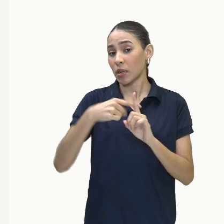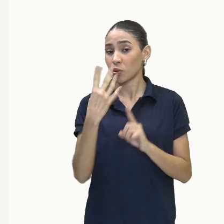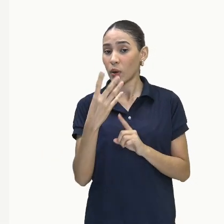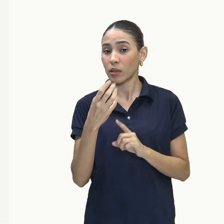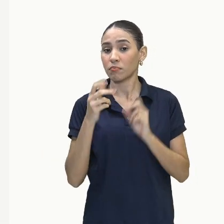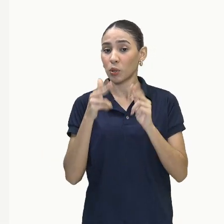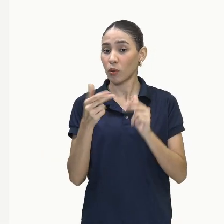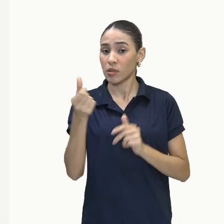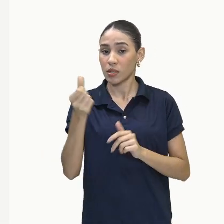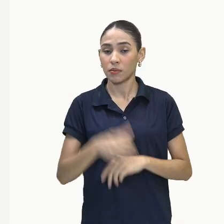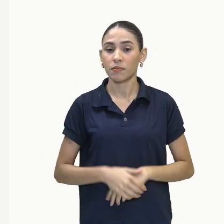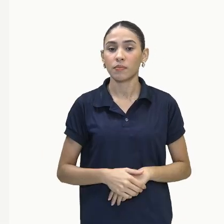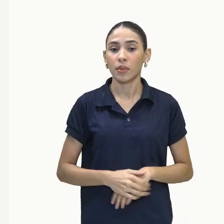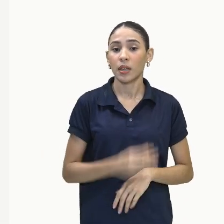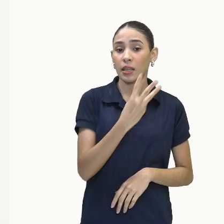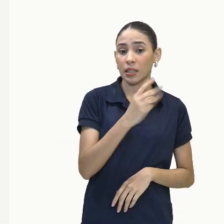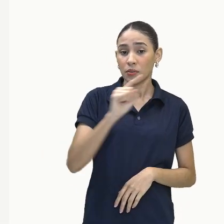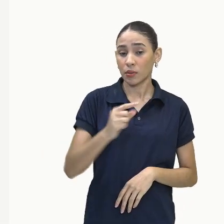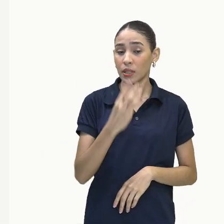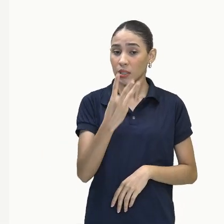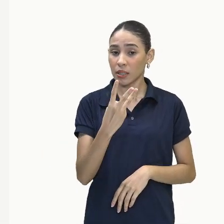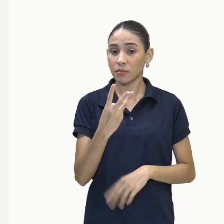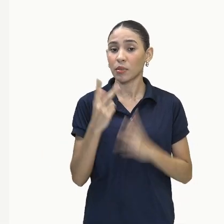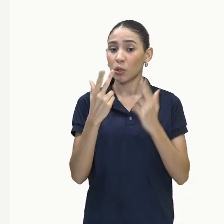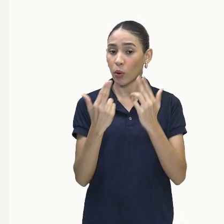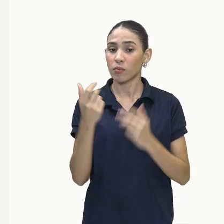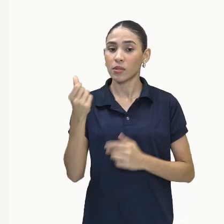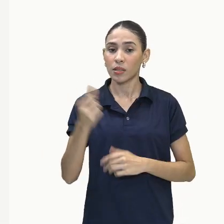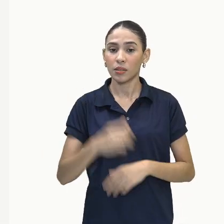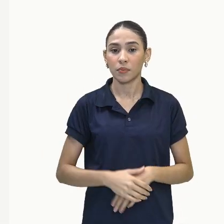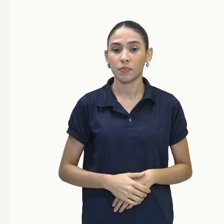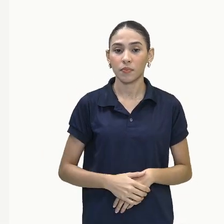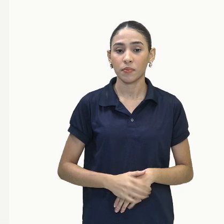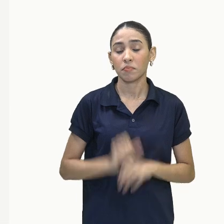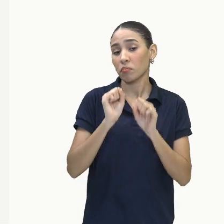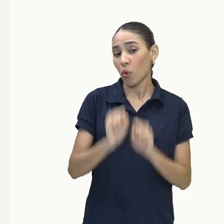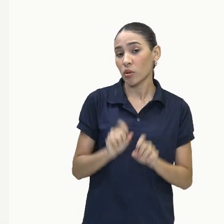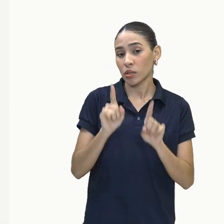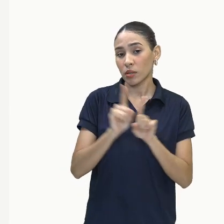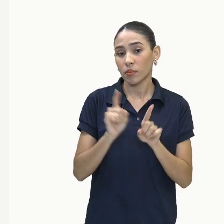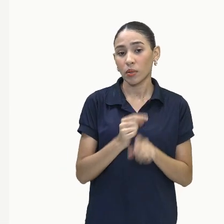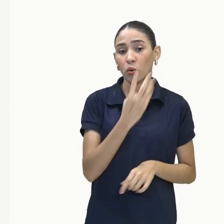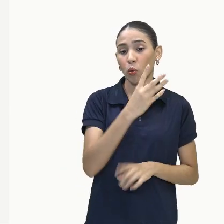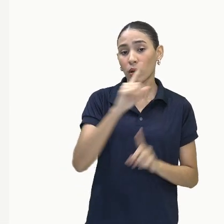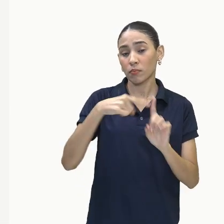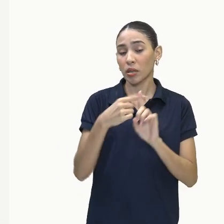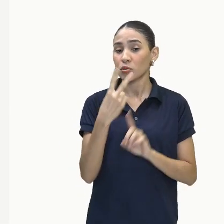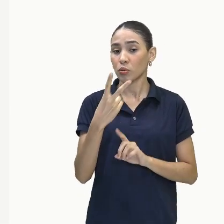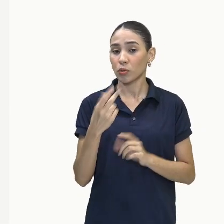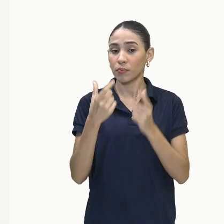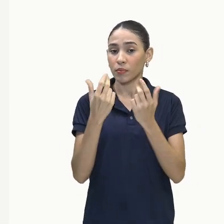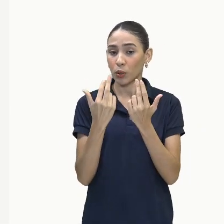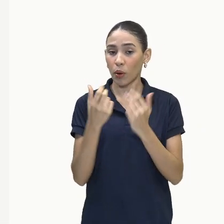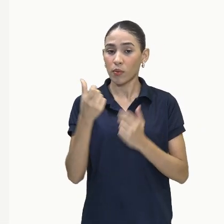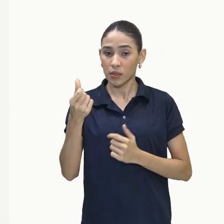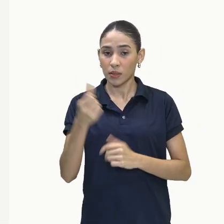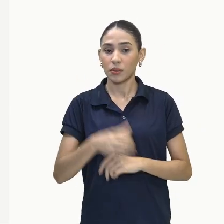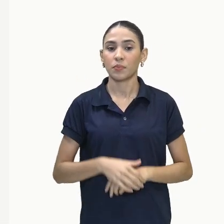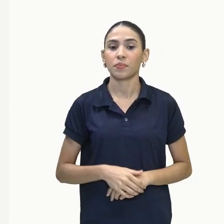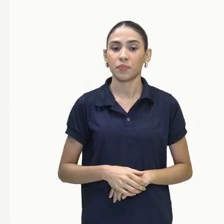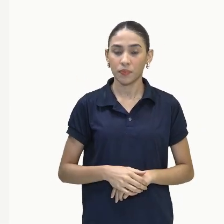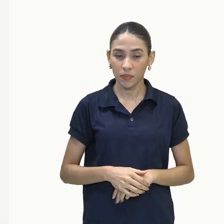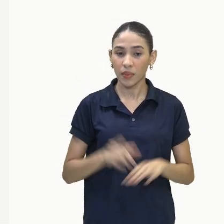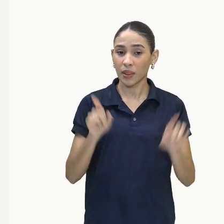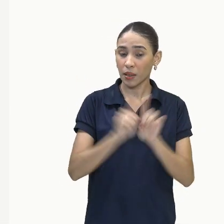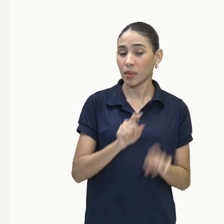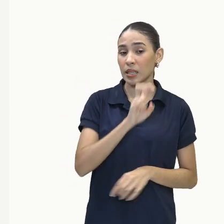6. 3 e 3, 6. Posso ser 4 e 2, beleza? E